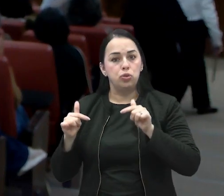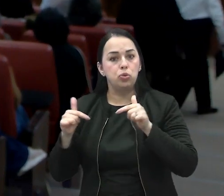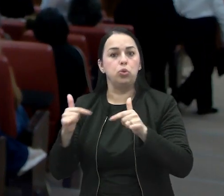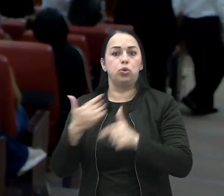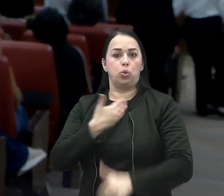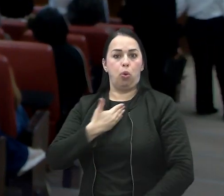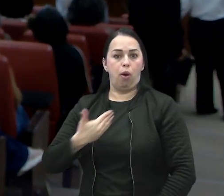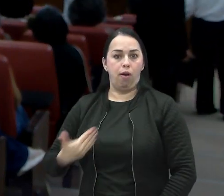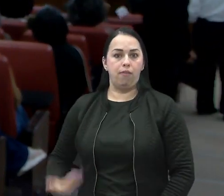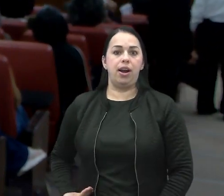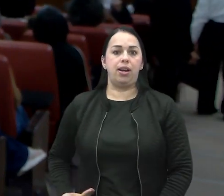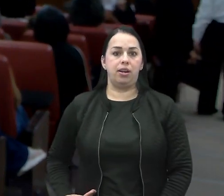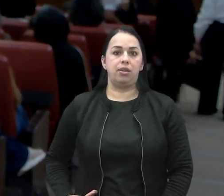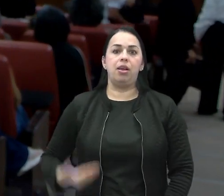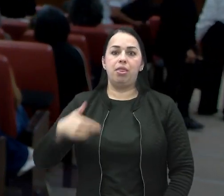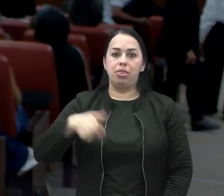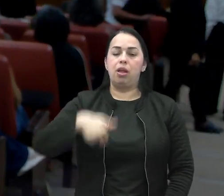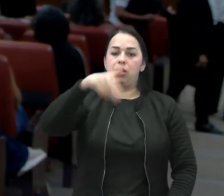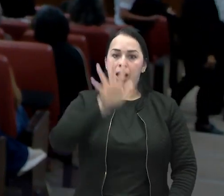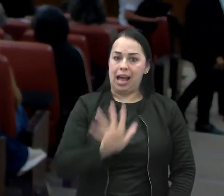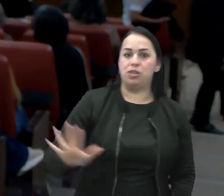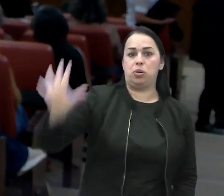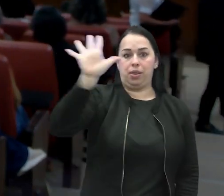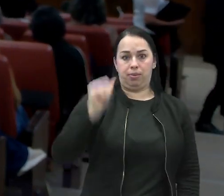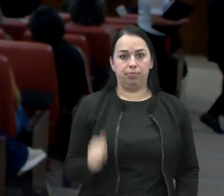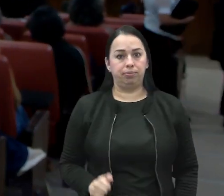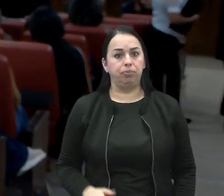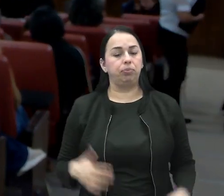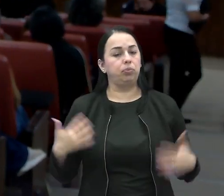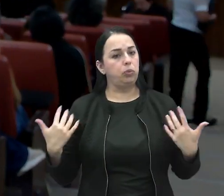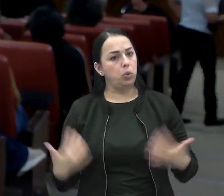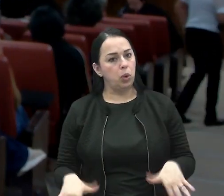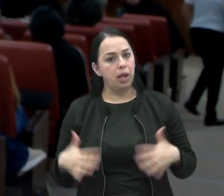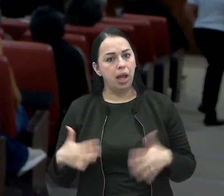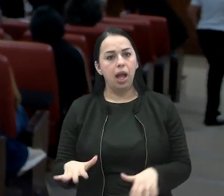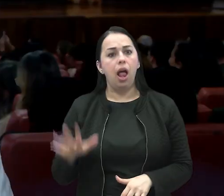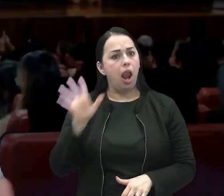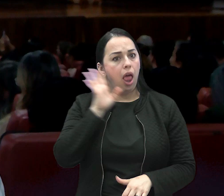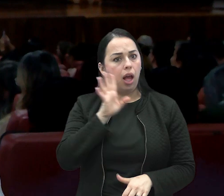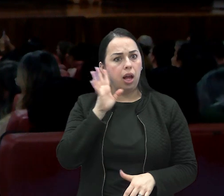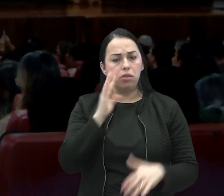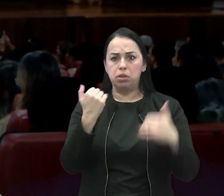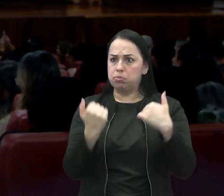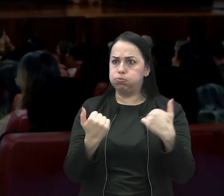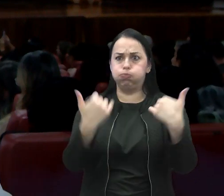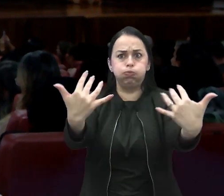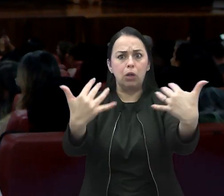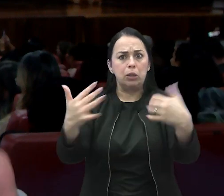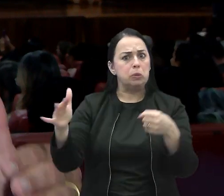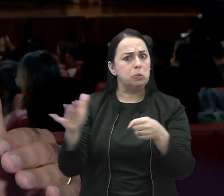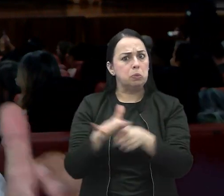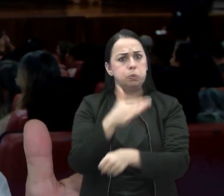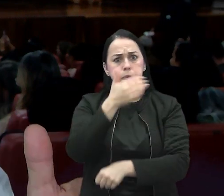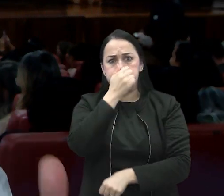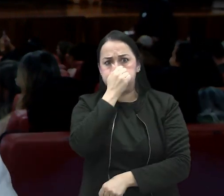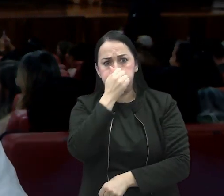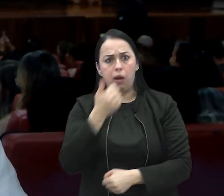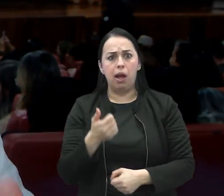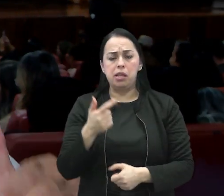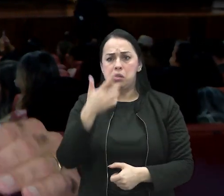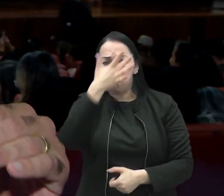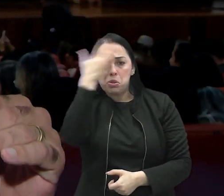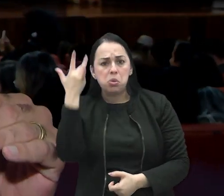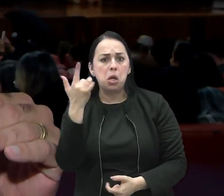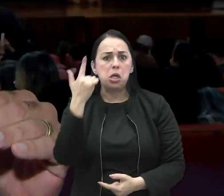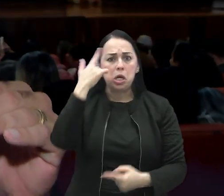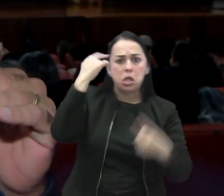políticas públicas, para que sejam implementadas em todos os municípios do Brasil. É muito legal quando você vê a plenária cheia,